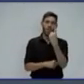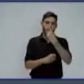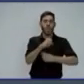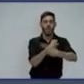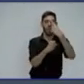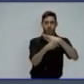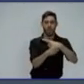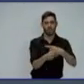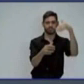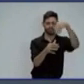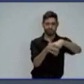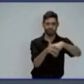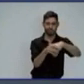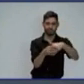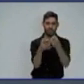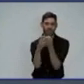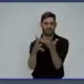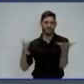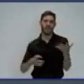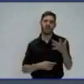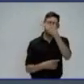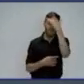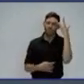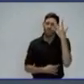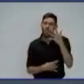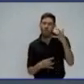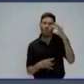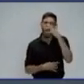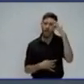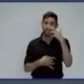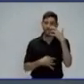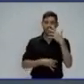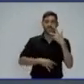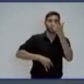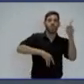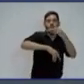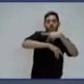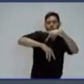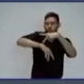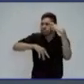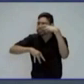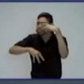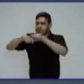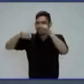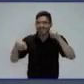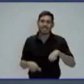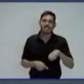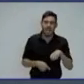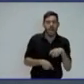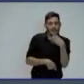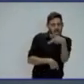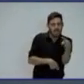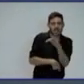eleições. Inúmeros observadores internacionais examinaram o sistema com seus técnicos e